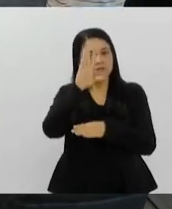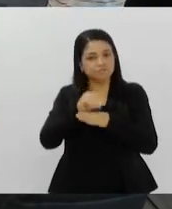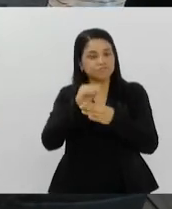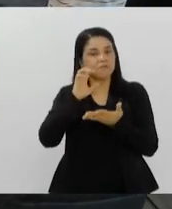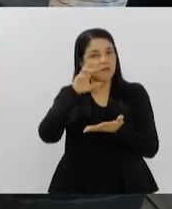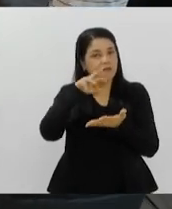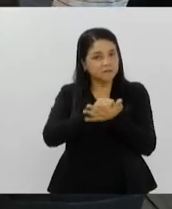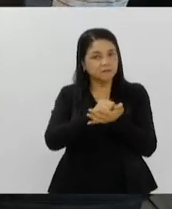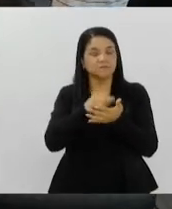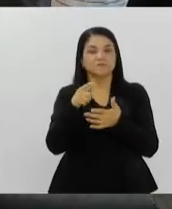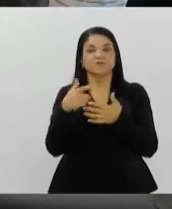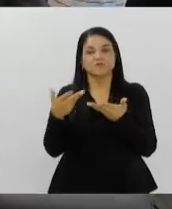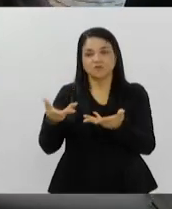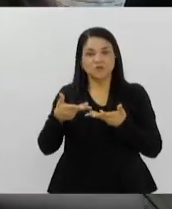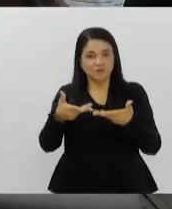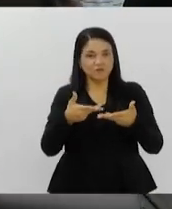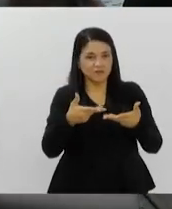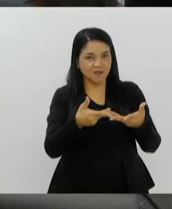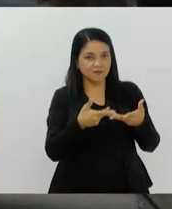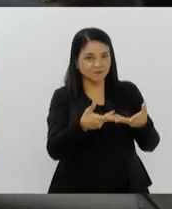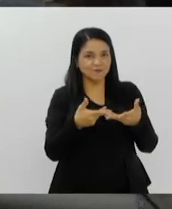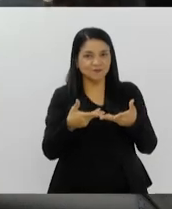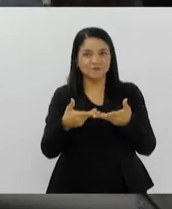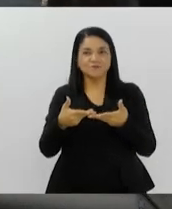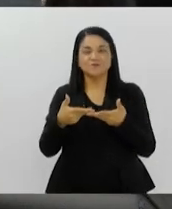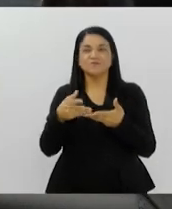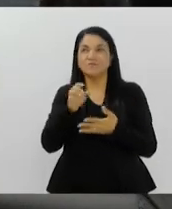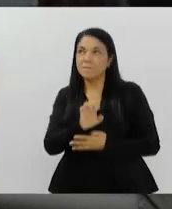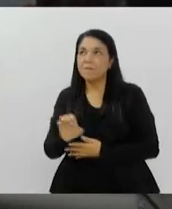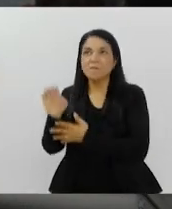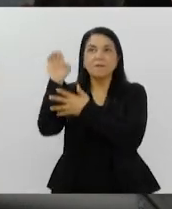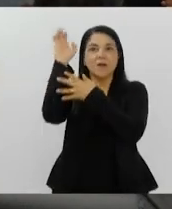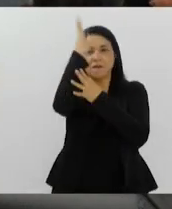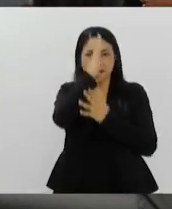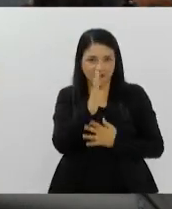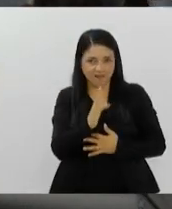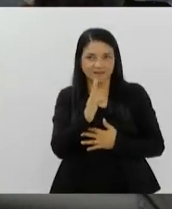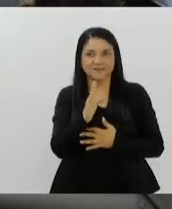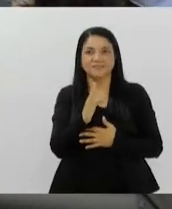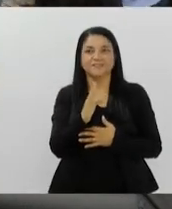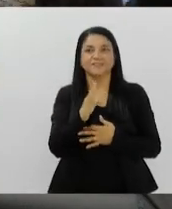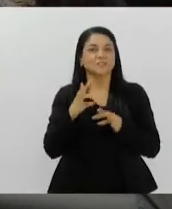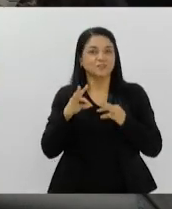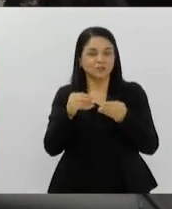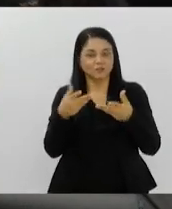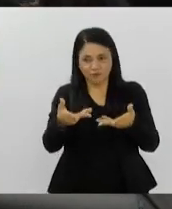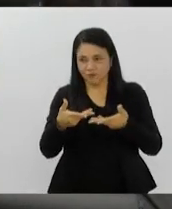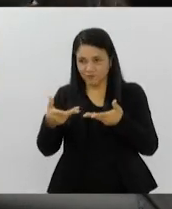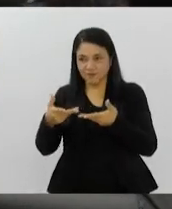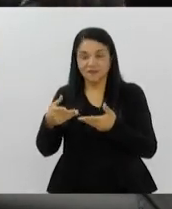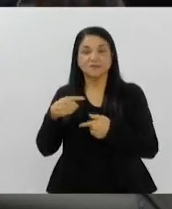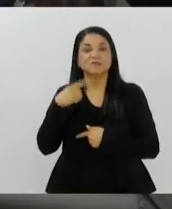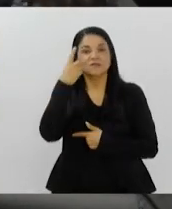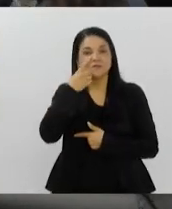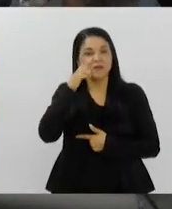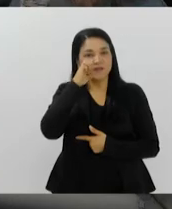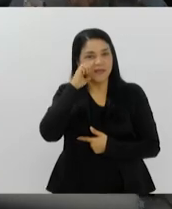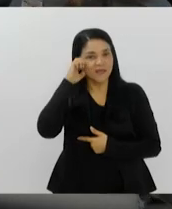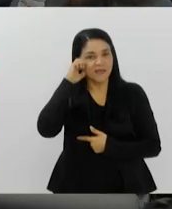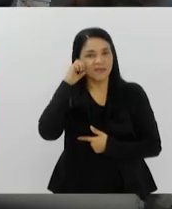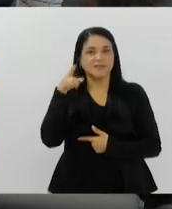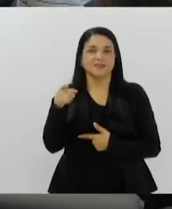nossos convidados ilustres de diversos cantos do nosso Brasil. Todos estão convidados. Deputada Élica, mais